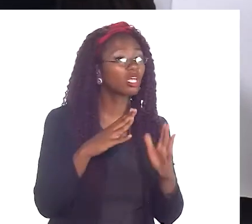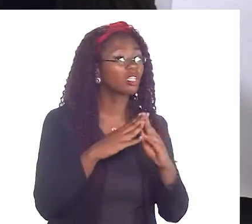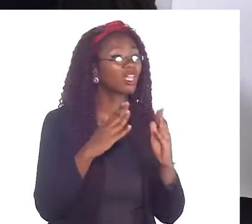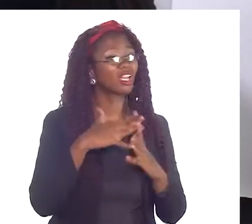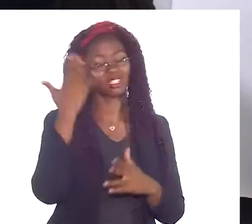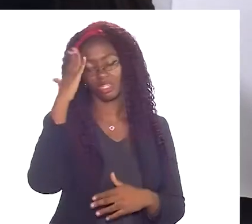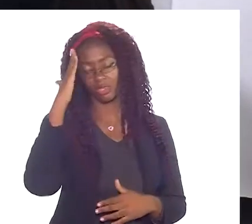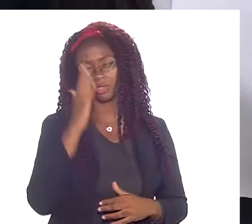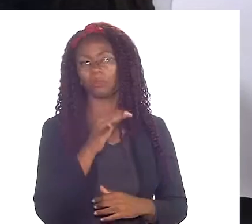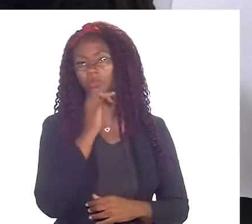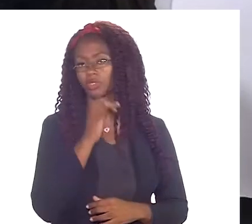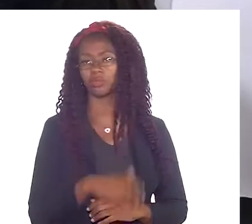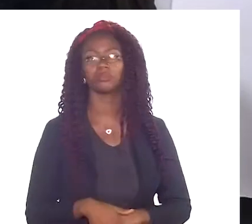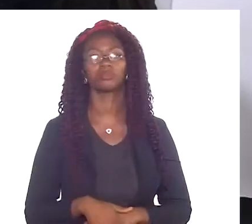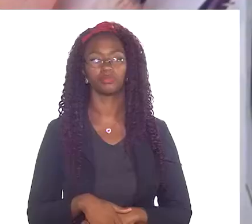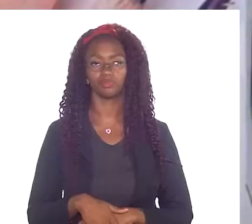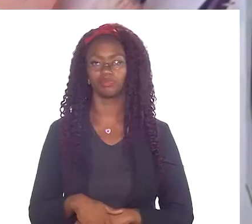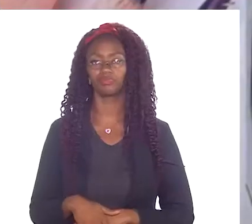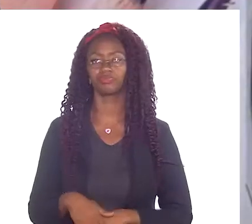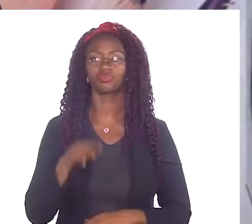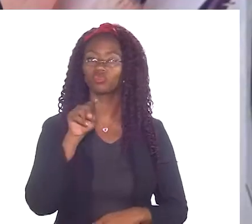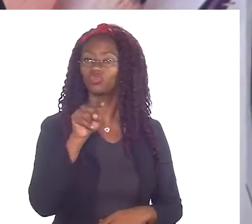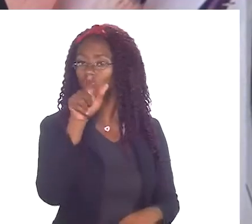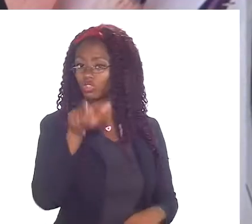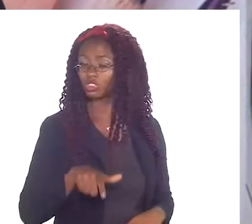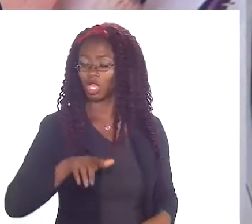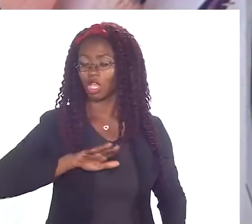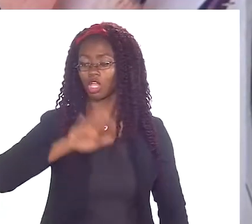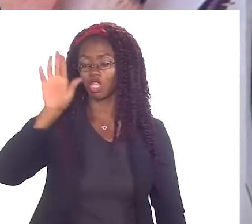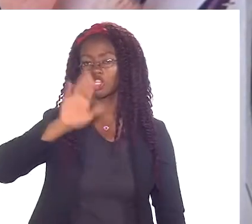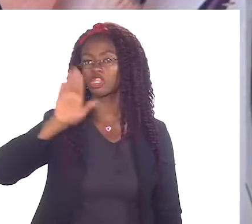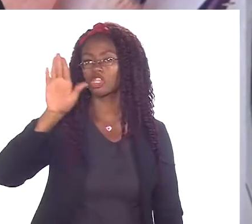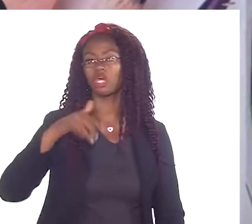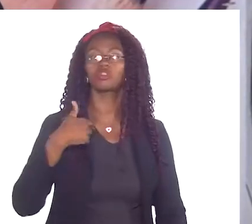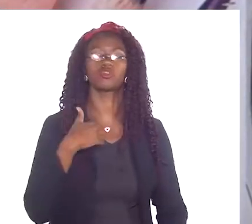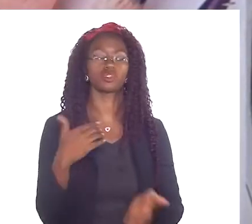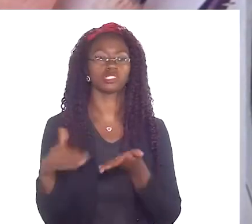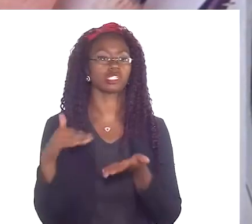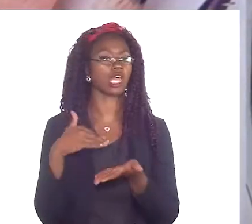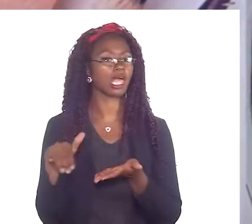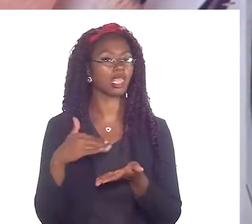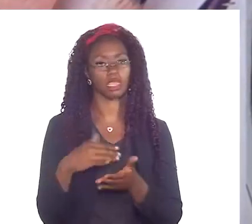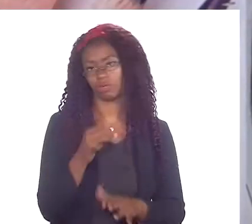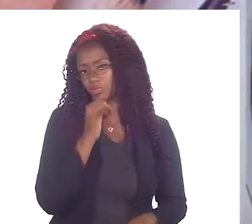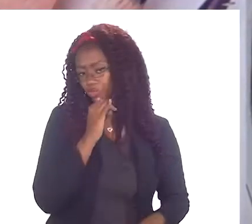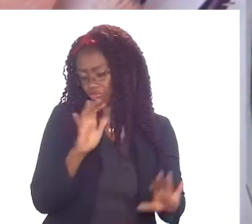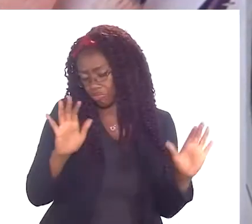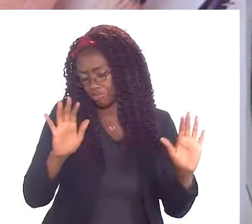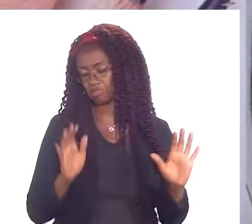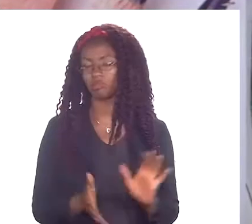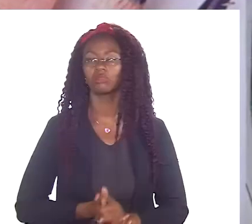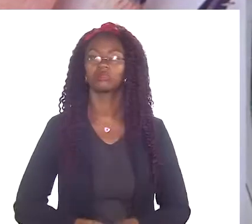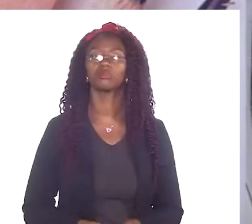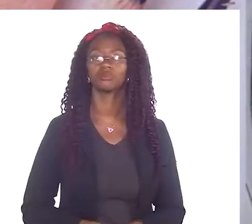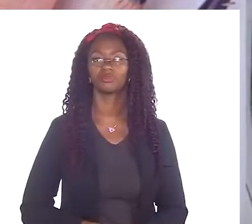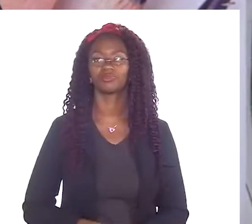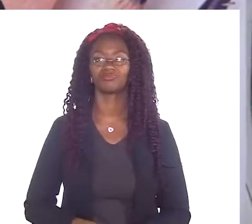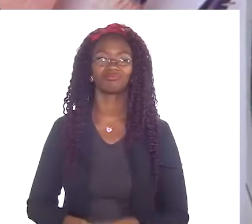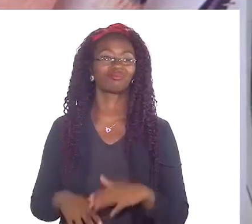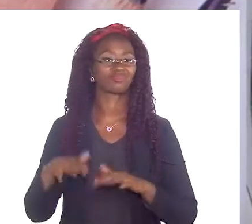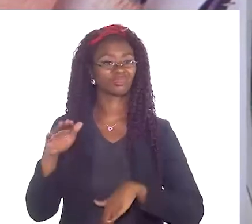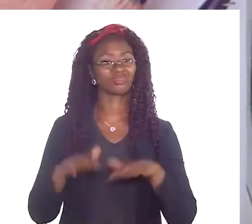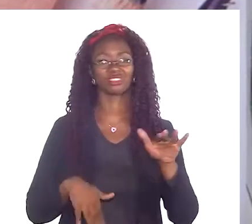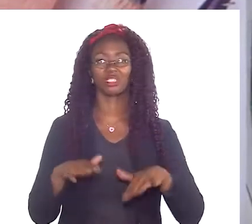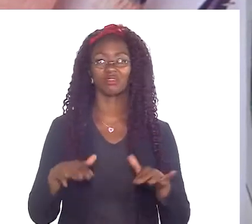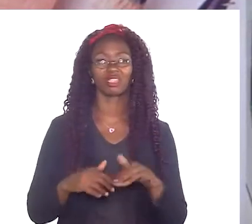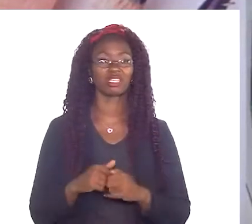prático, pessoal em casa entender. Por exemplo, você está se candidatando para ser secretária, vamos supor, né? Aí